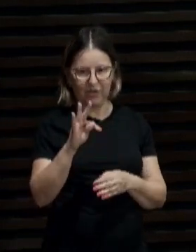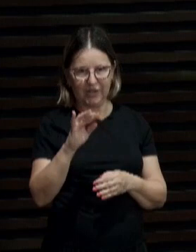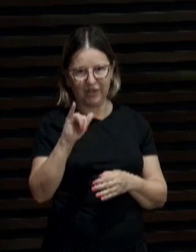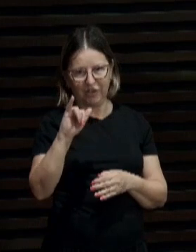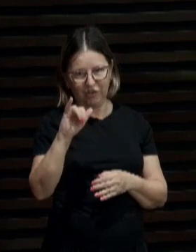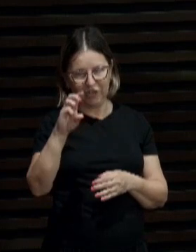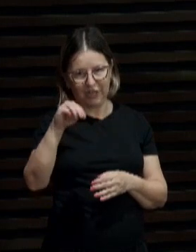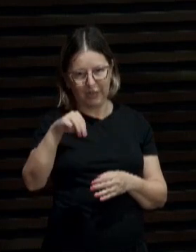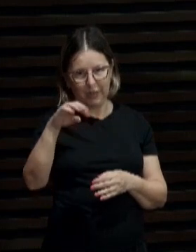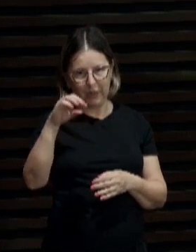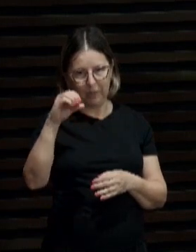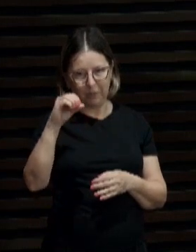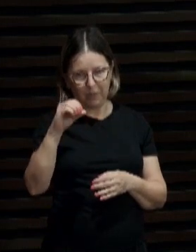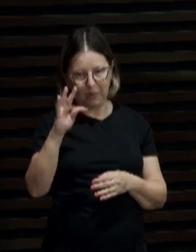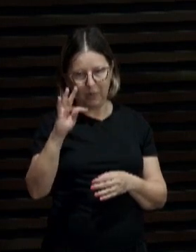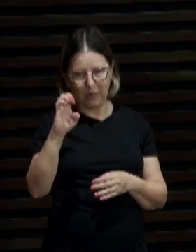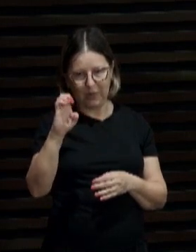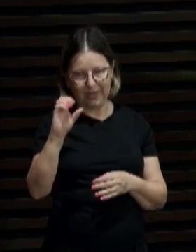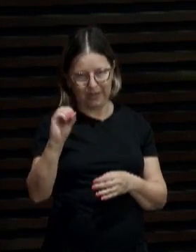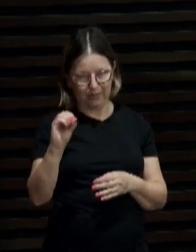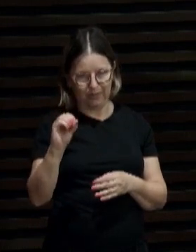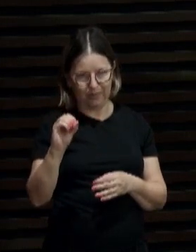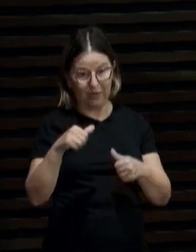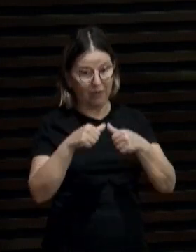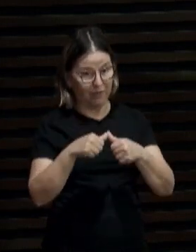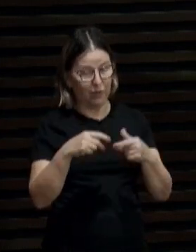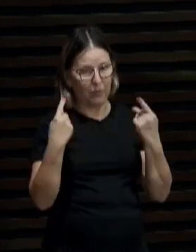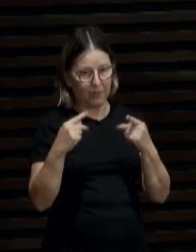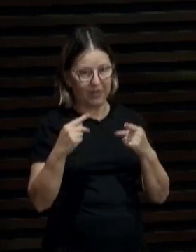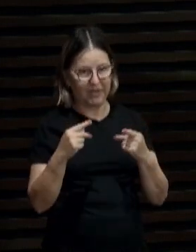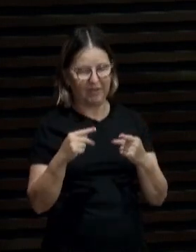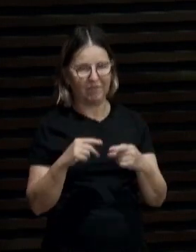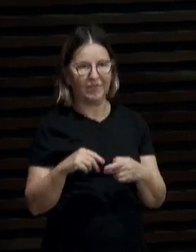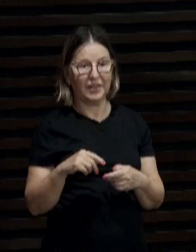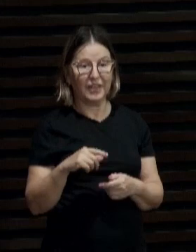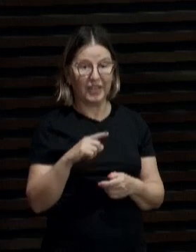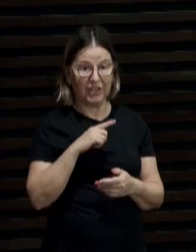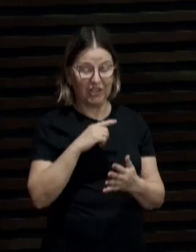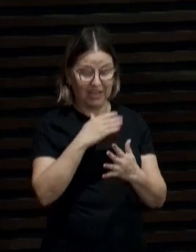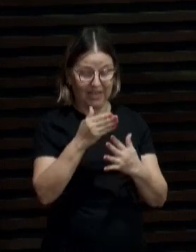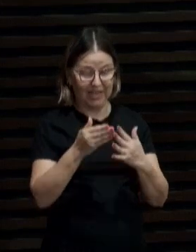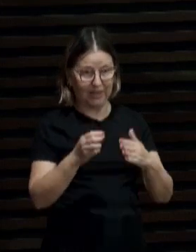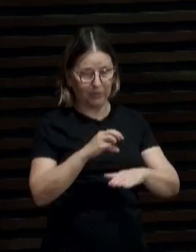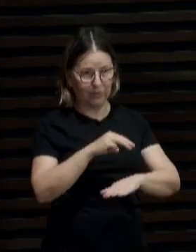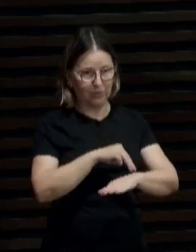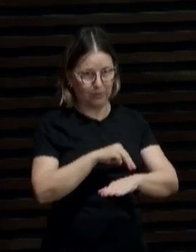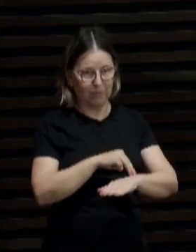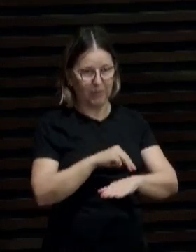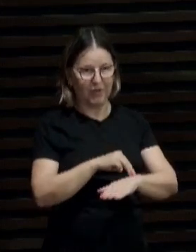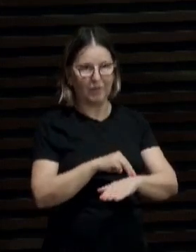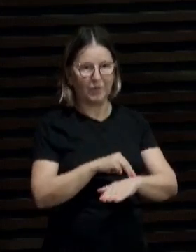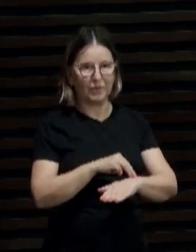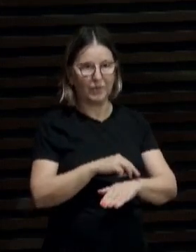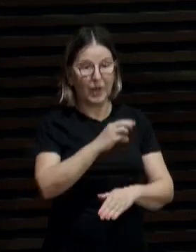João, tendo ainda entre os seus membros Maria, a mãe de Jesus. Maria, mãe de Jesus, ela residia em Éfeso e ela